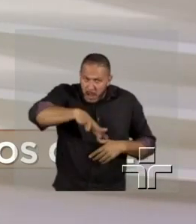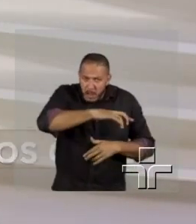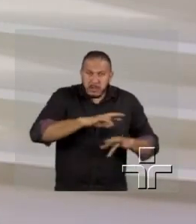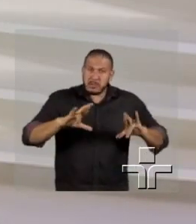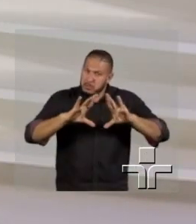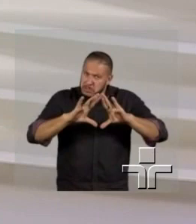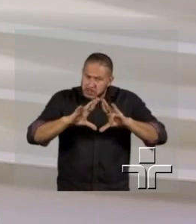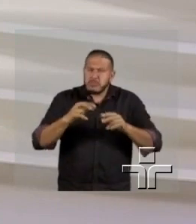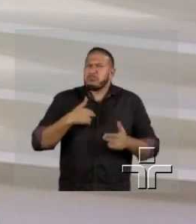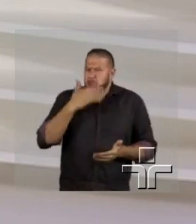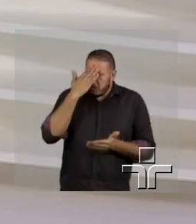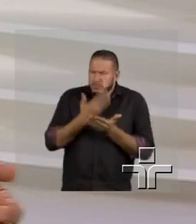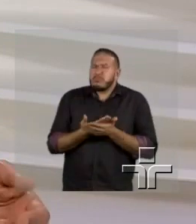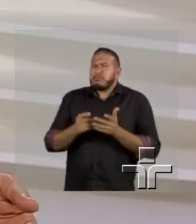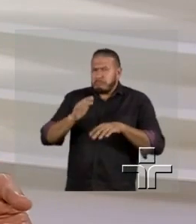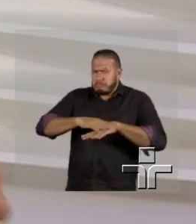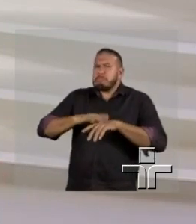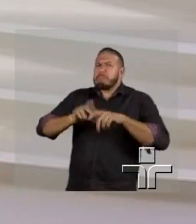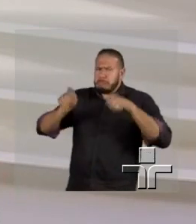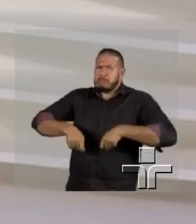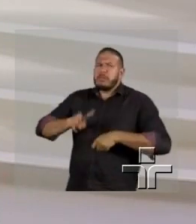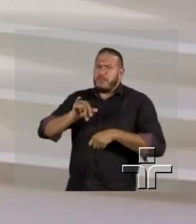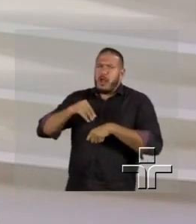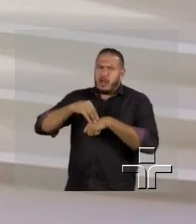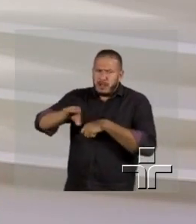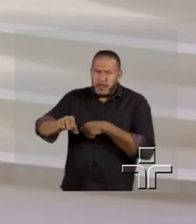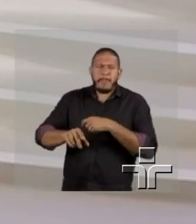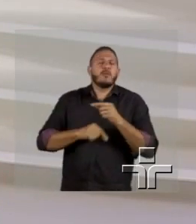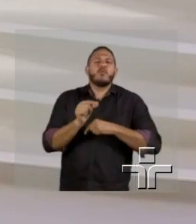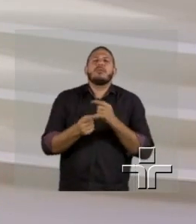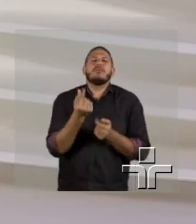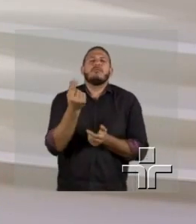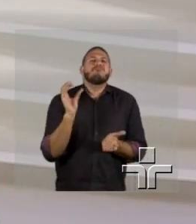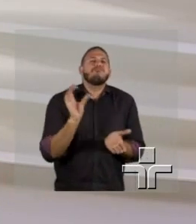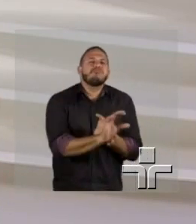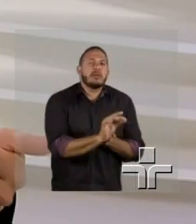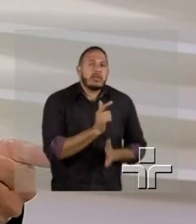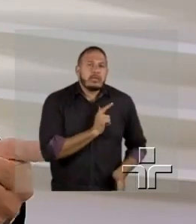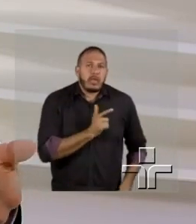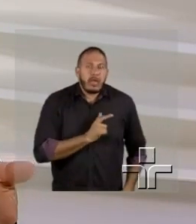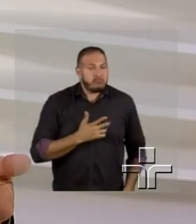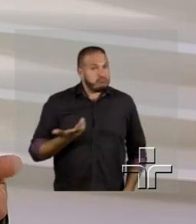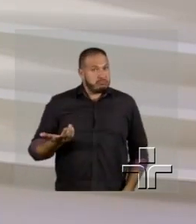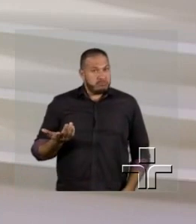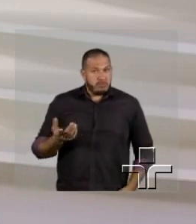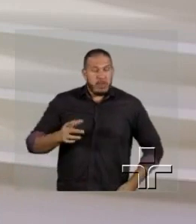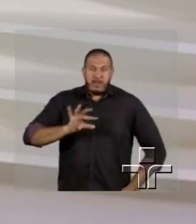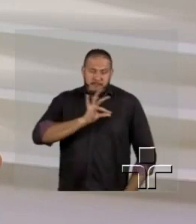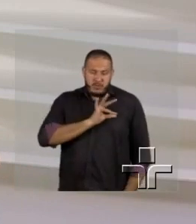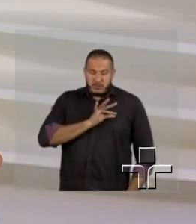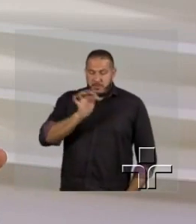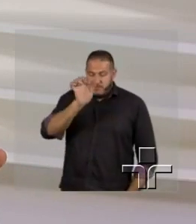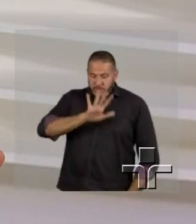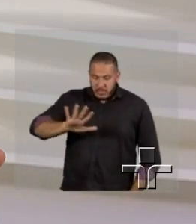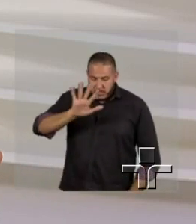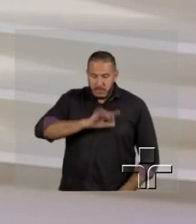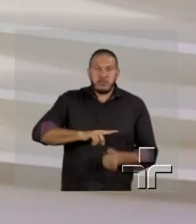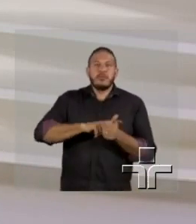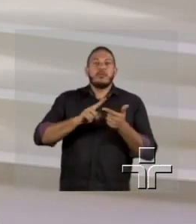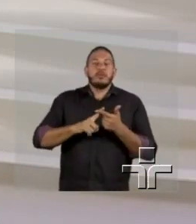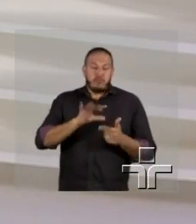população, impõem as suas próprias leis, entre aspas, e que ou atuam em consórcio